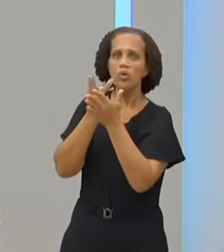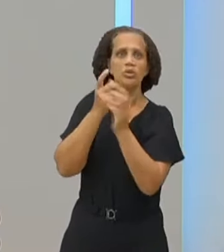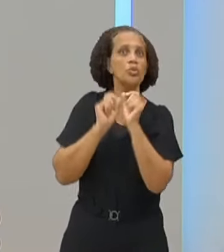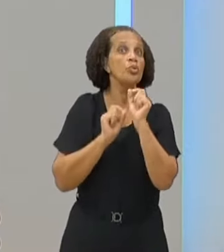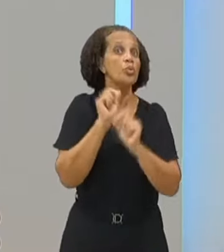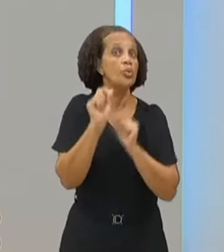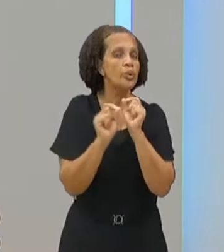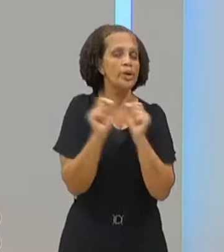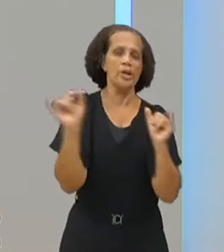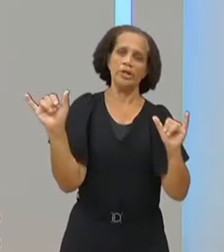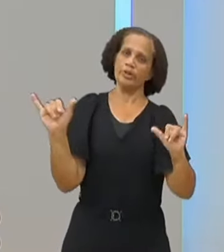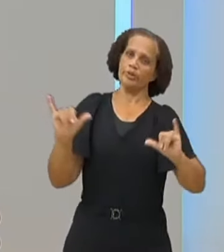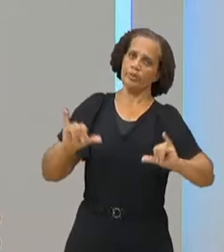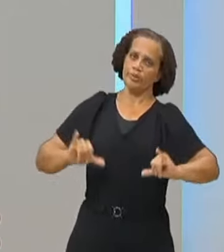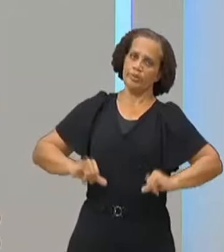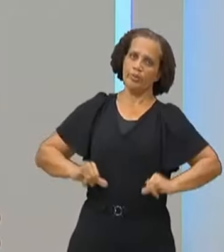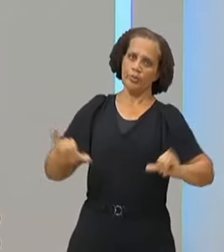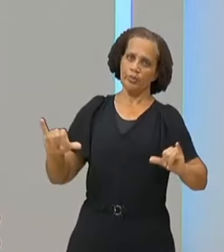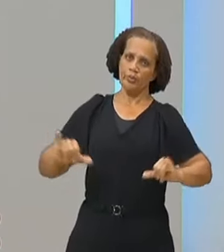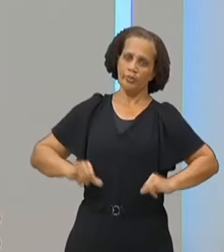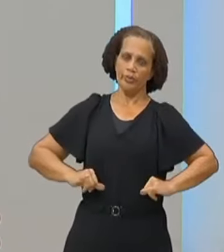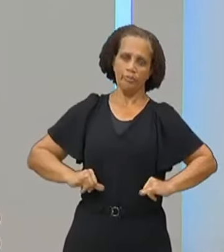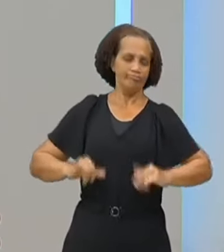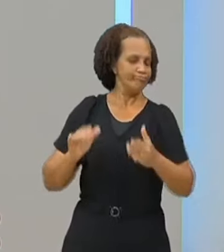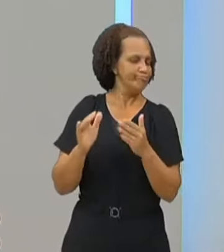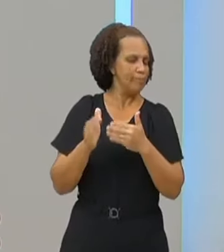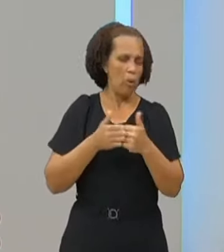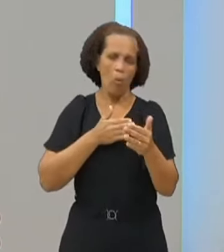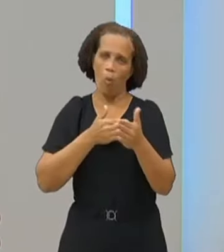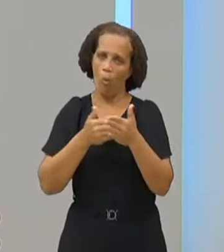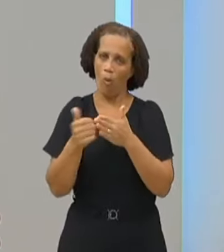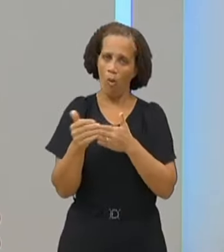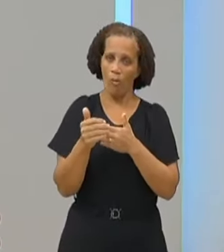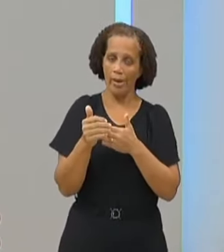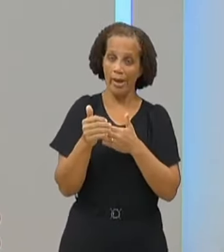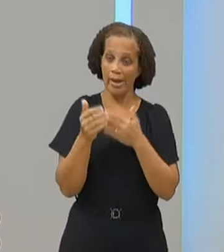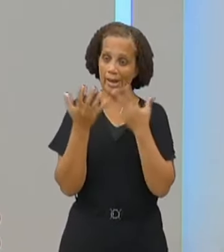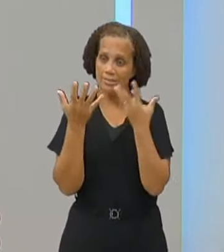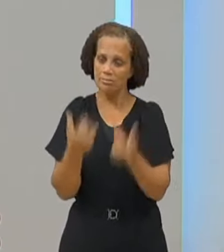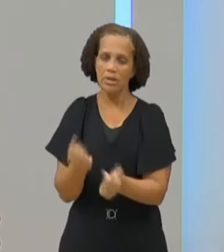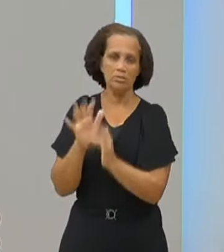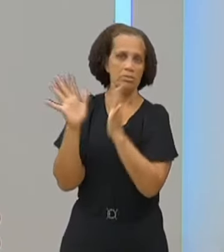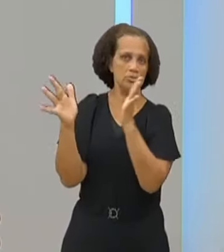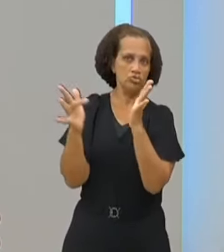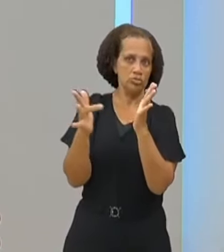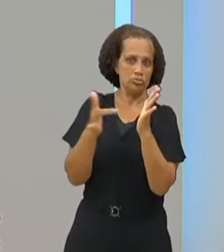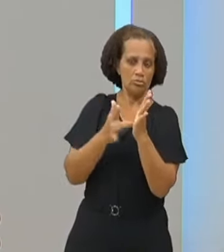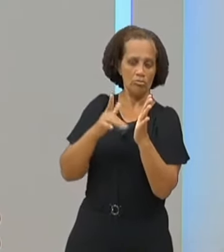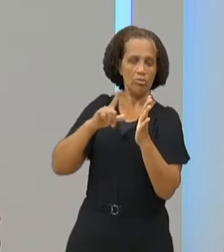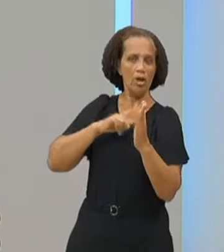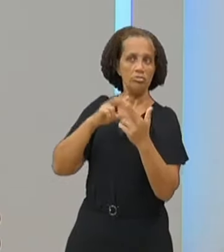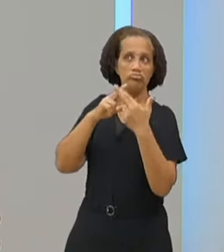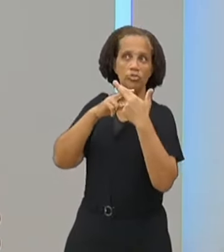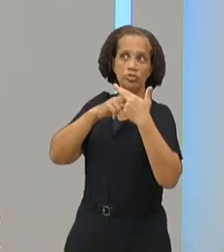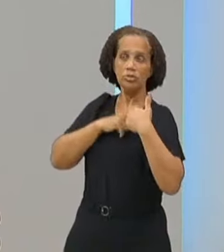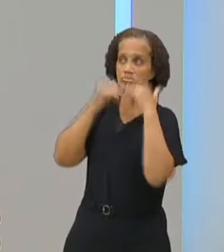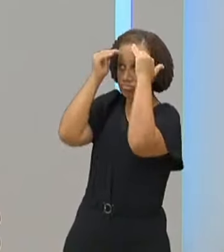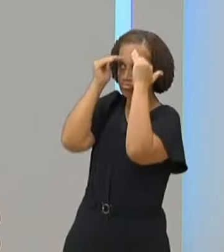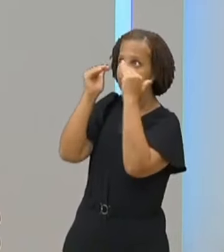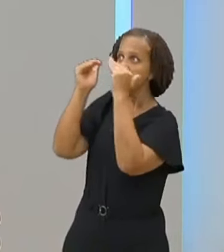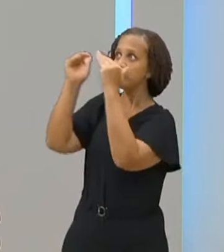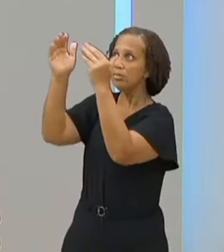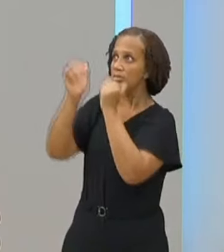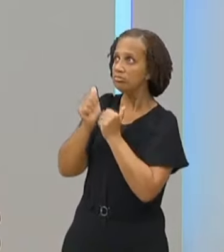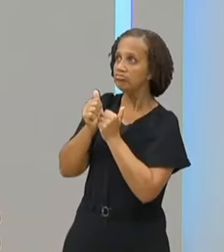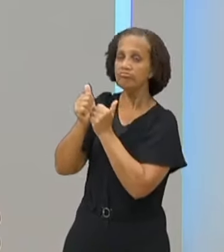padecerá, sofrerá. Qualquer que assuma um compromisso de servir a Cristo